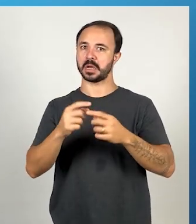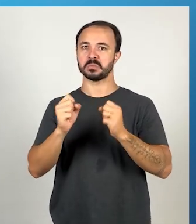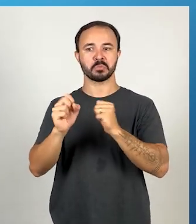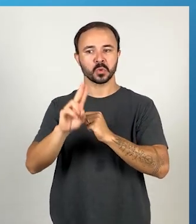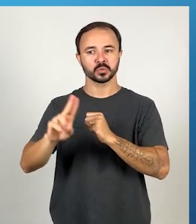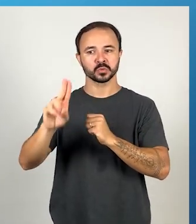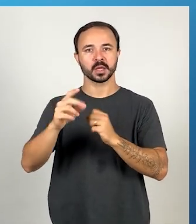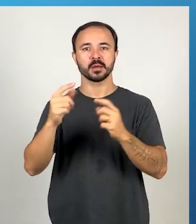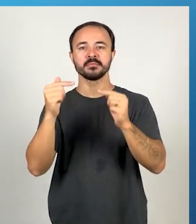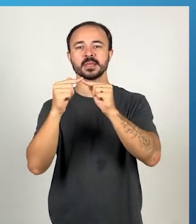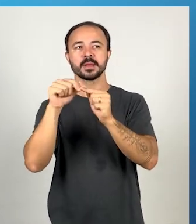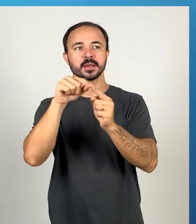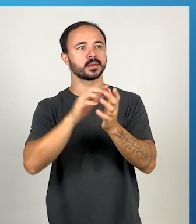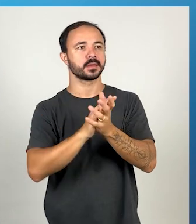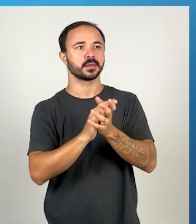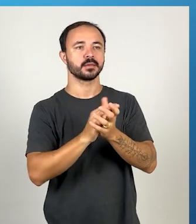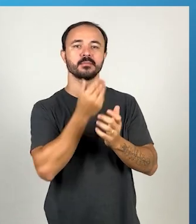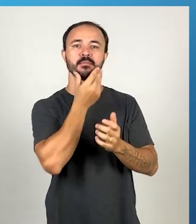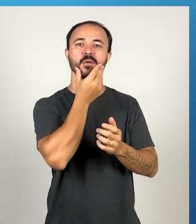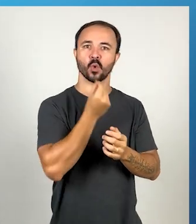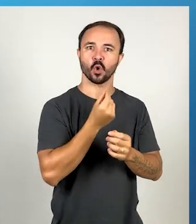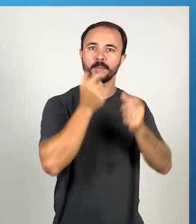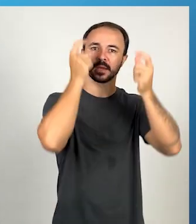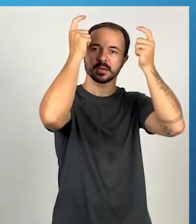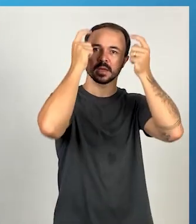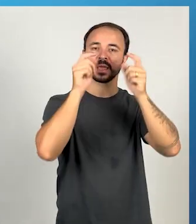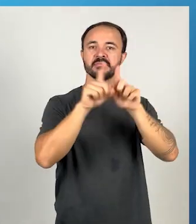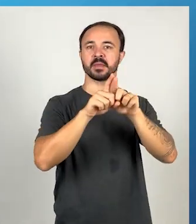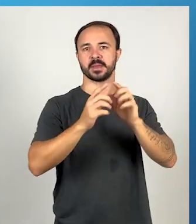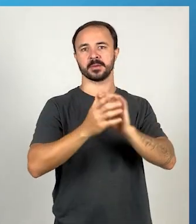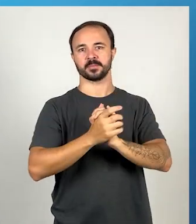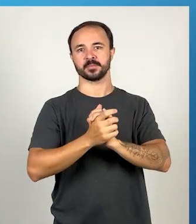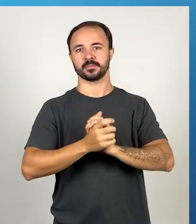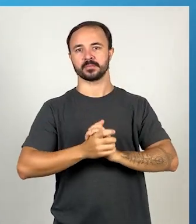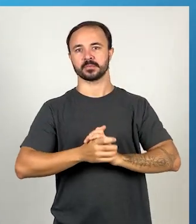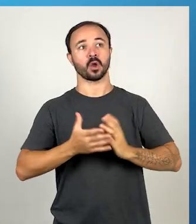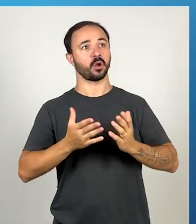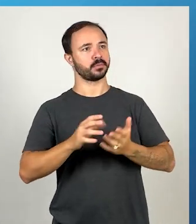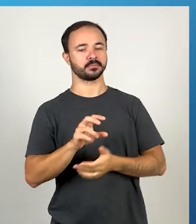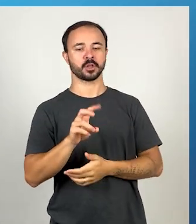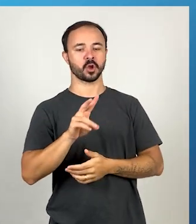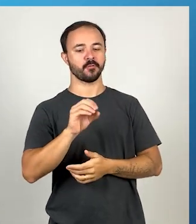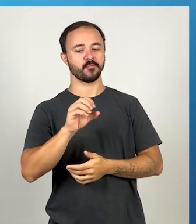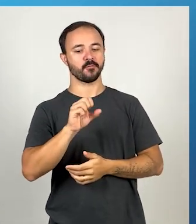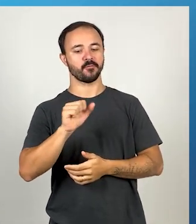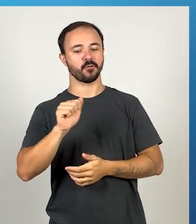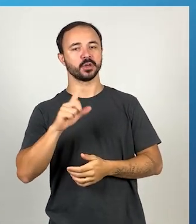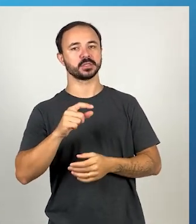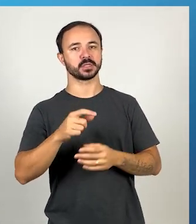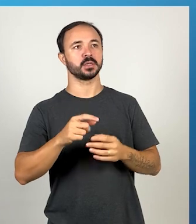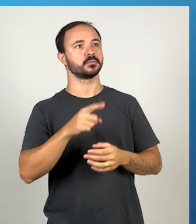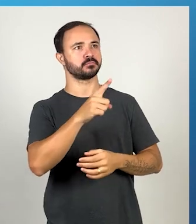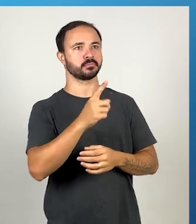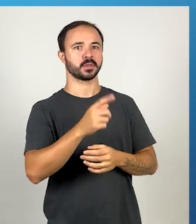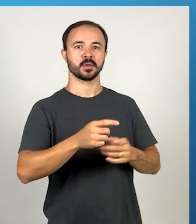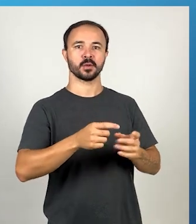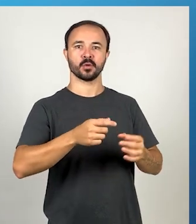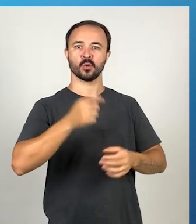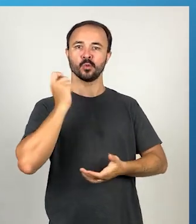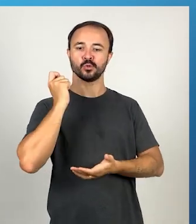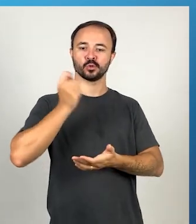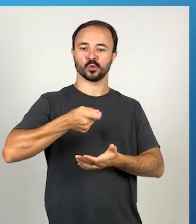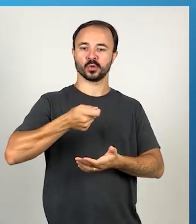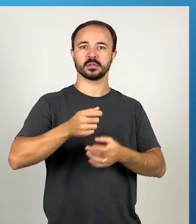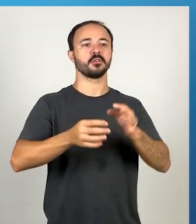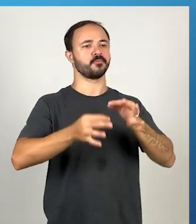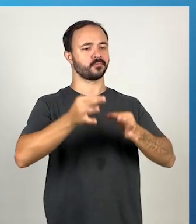sexo masculino. Por exemplo, Vossa Excelência foi justo em sua decisão. O pronome de